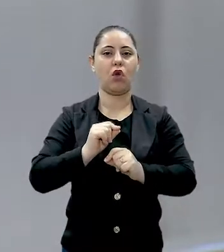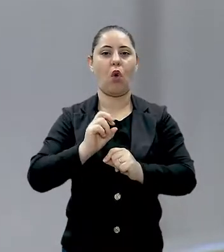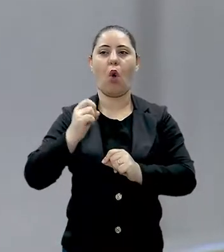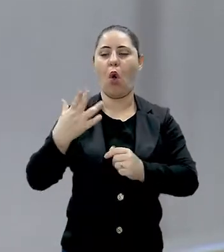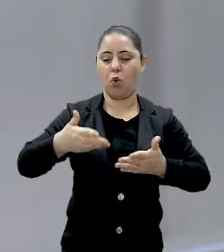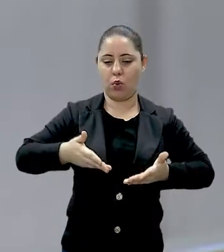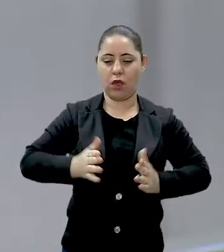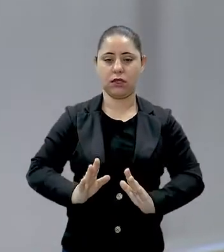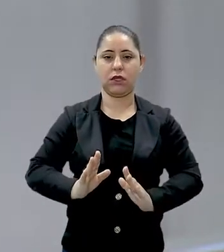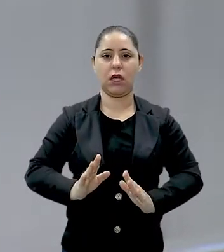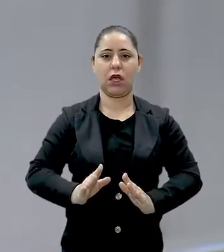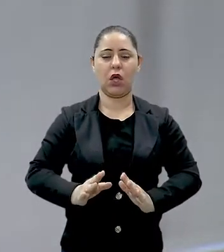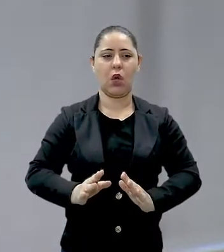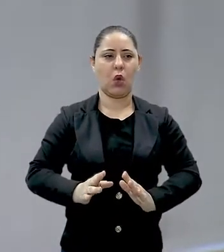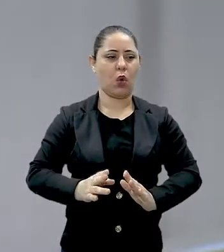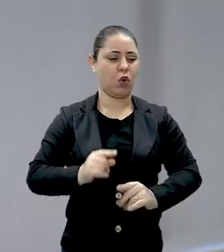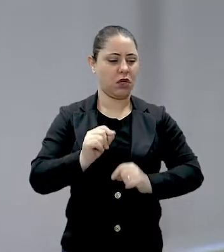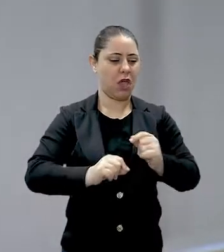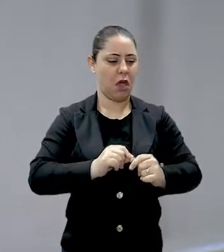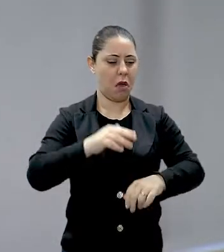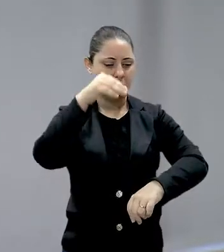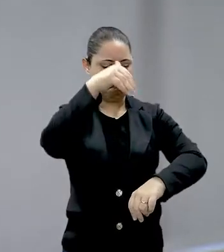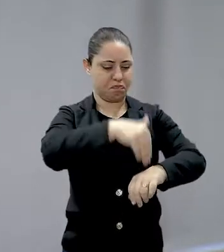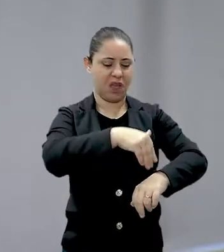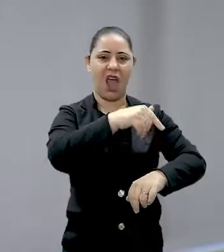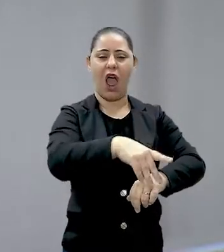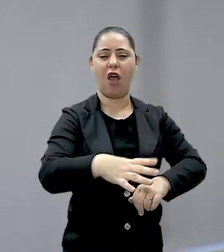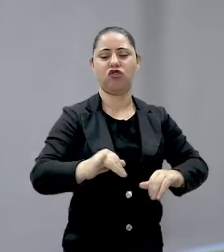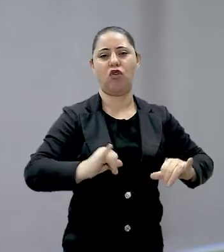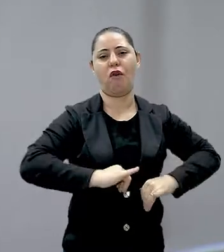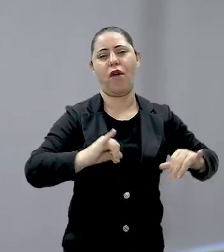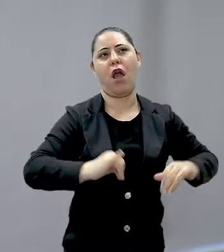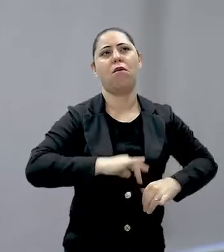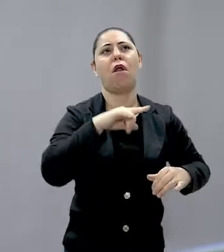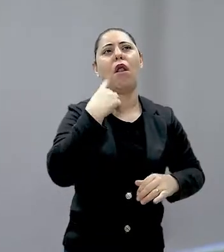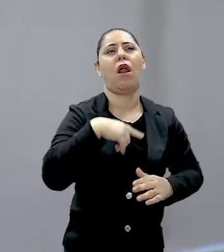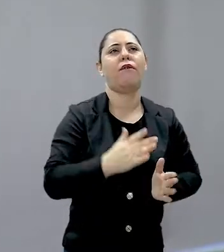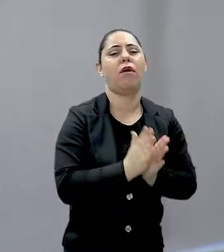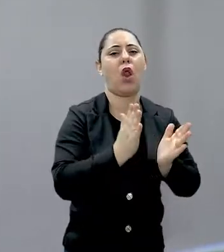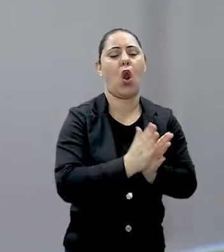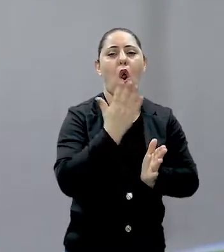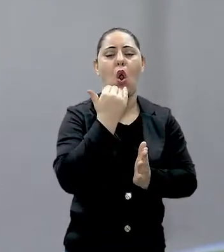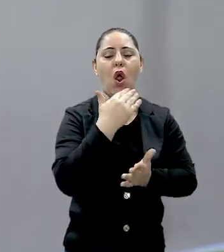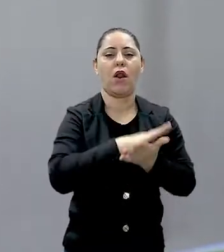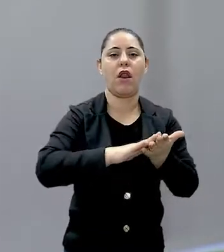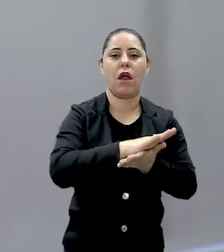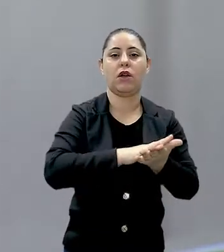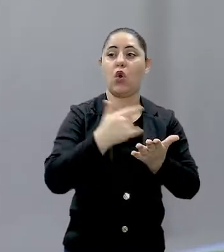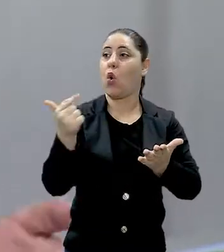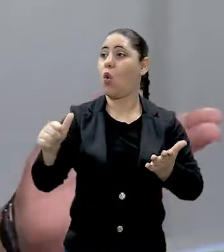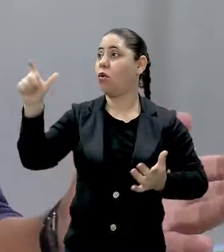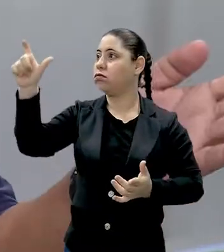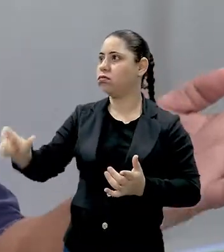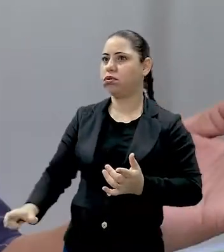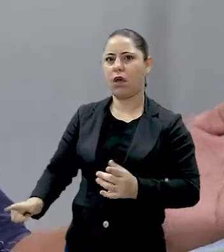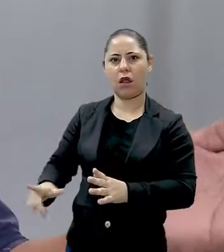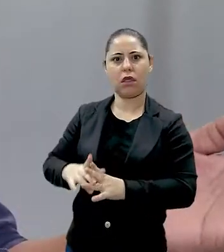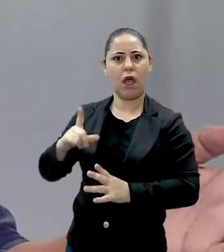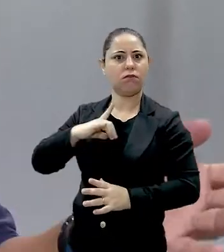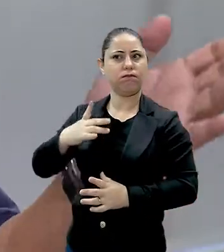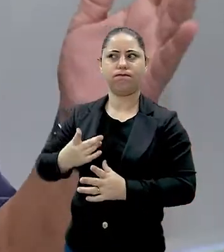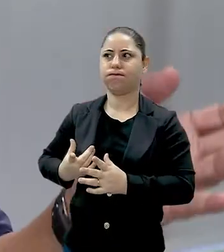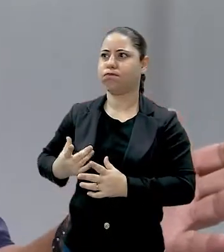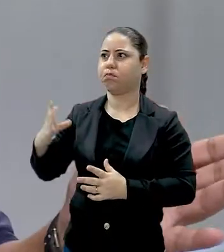merece, ou veio, ou nasceu, e está condenado a sofrer, a morrer a vida inteira na miséria, não ter o mínimo condição, enquanto outros